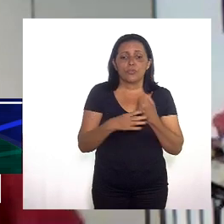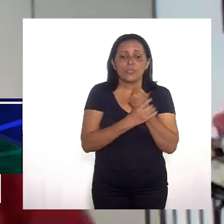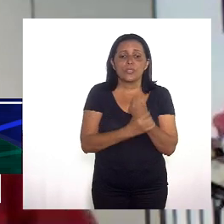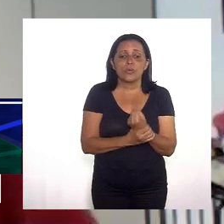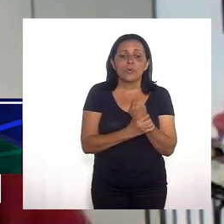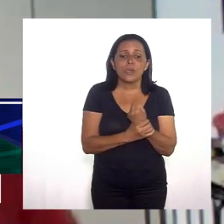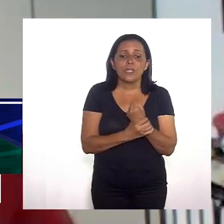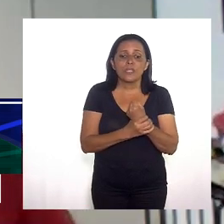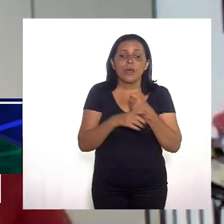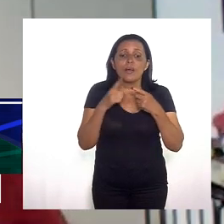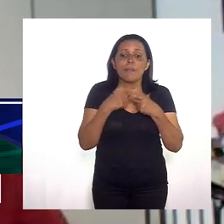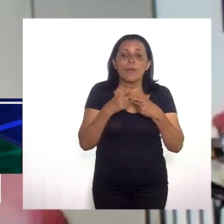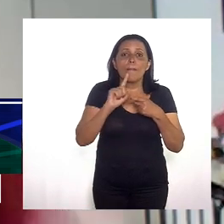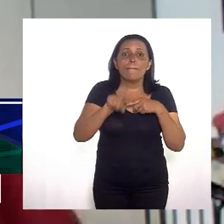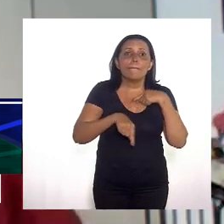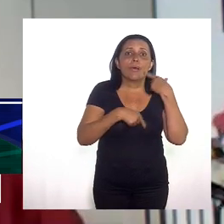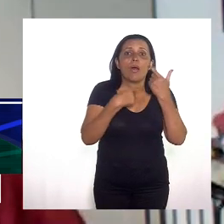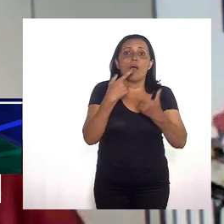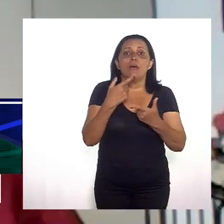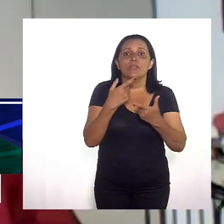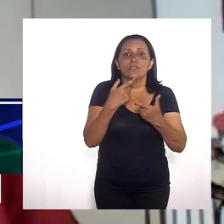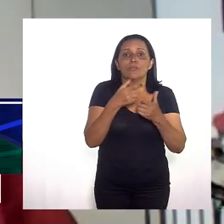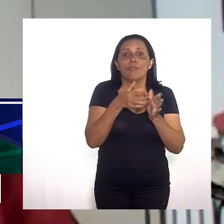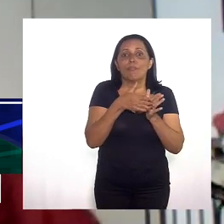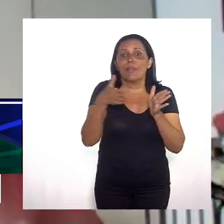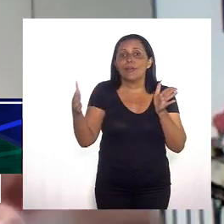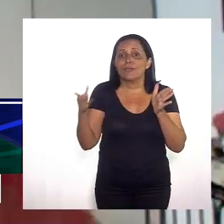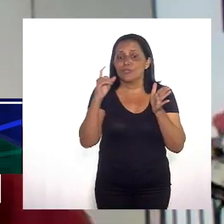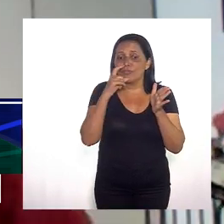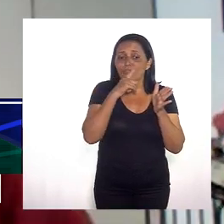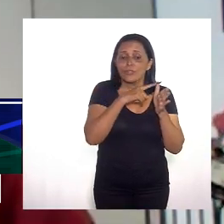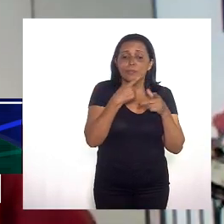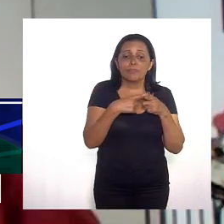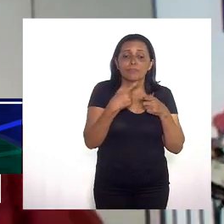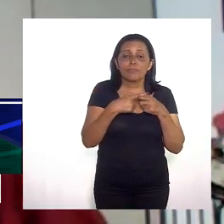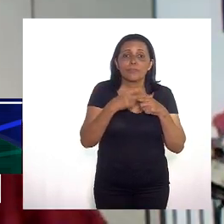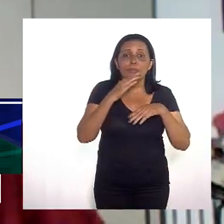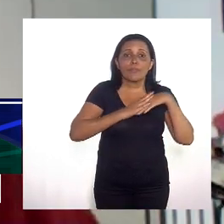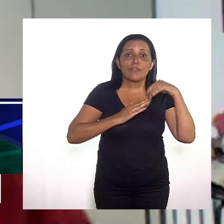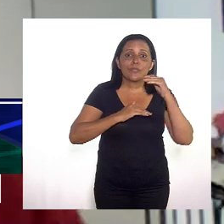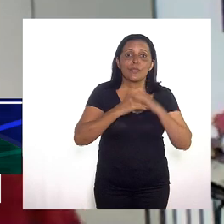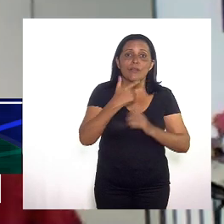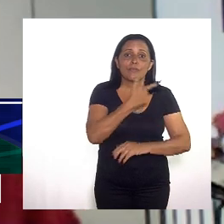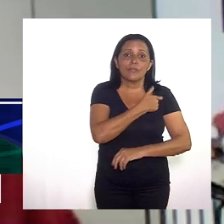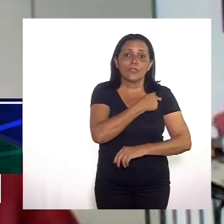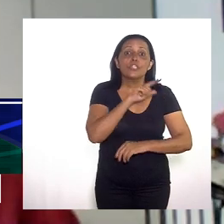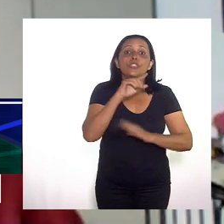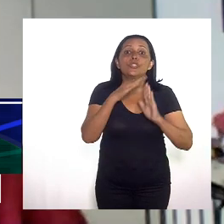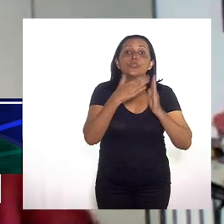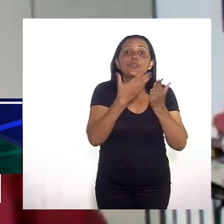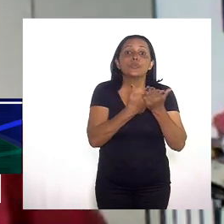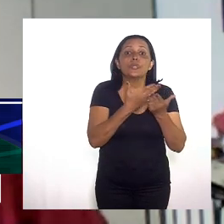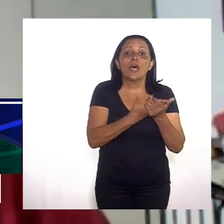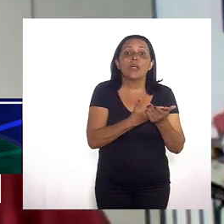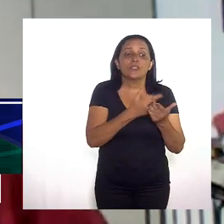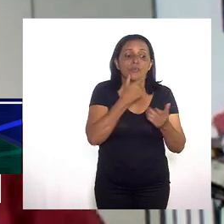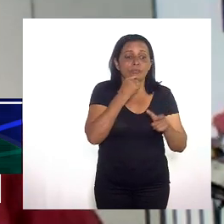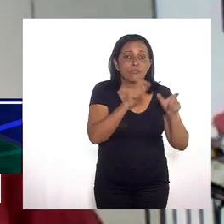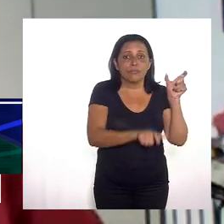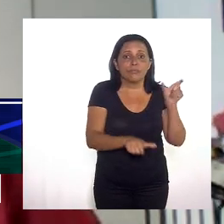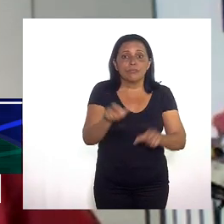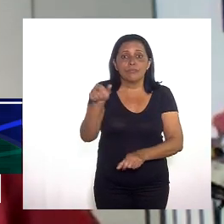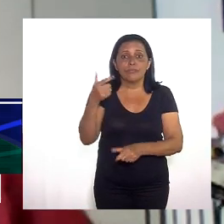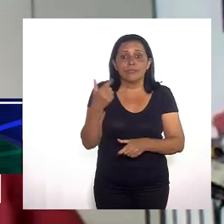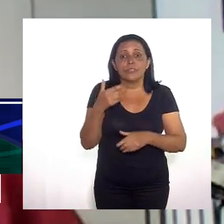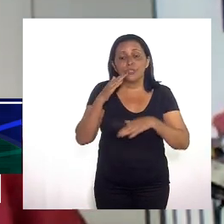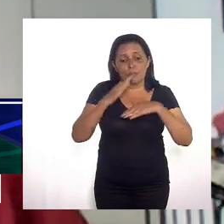Por quê? Porque o próximo período ainda vai ser muito difícil, porque os profissionais estão vacinados, mas os estudantes não estão. Então, os profissionais eles têm